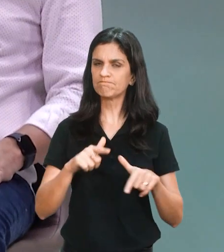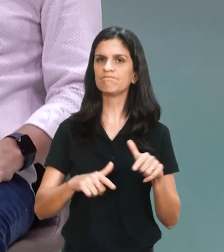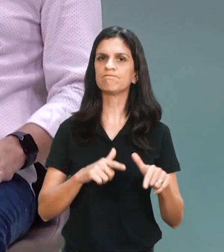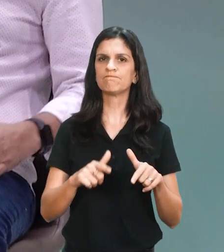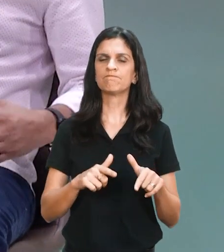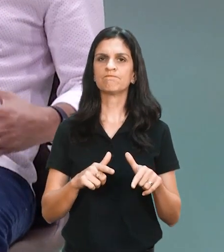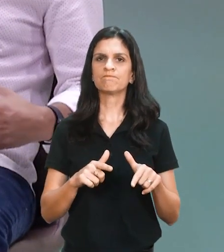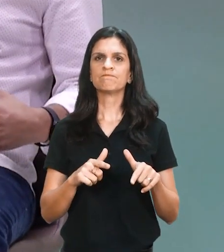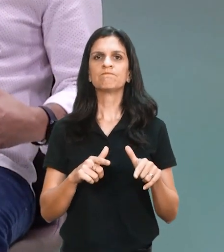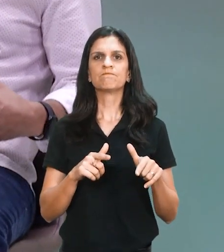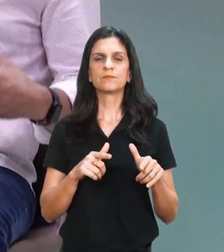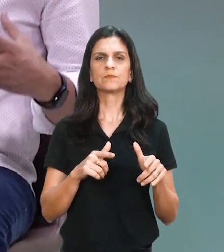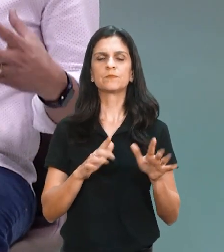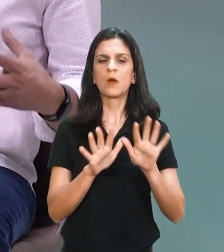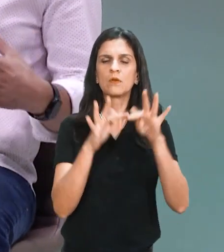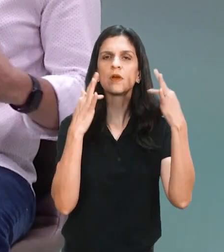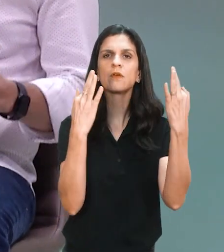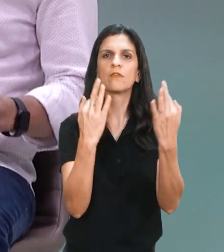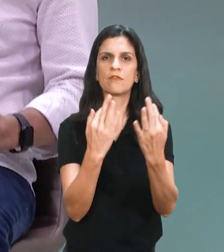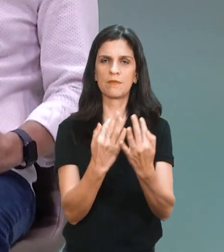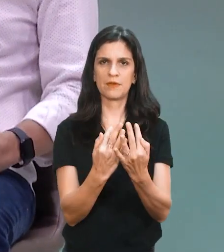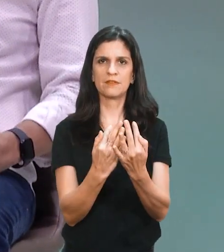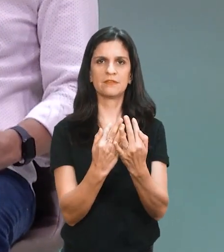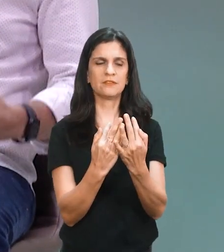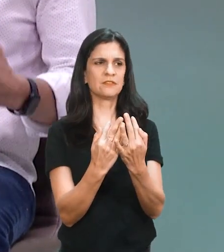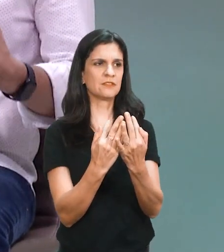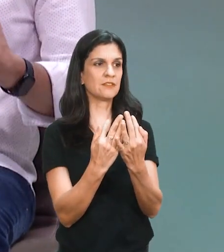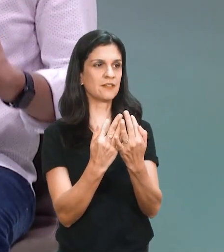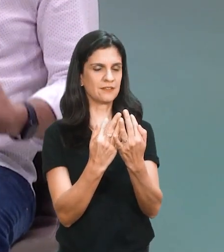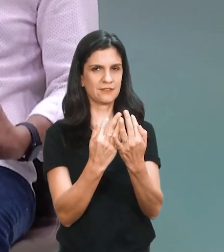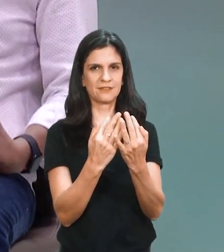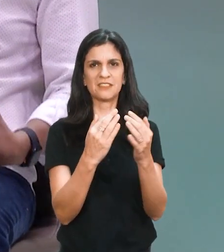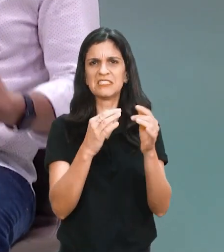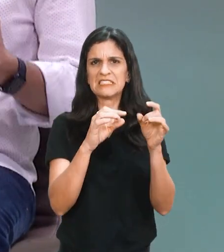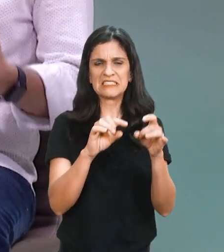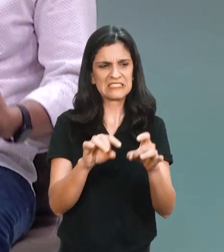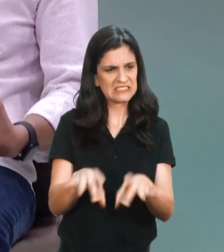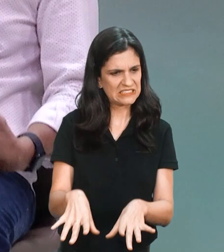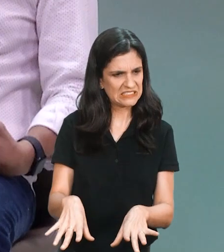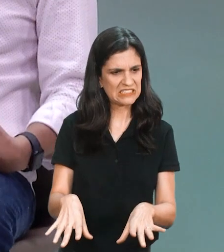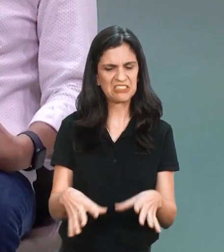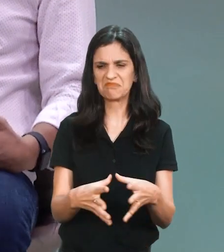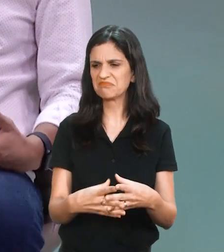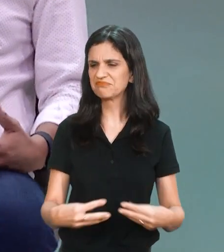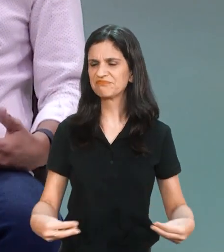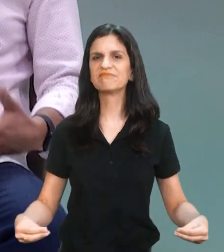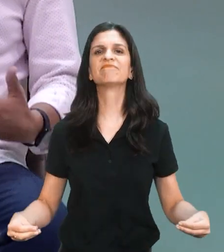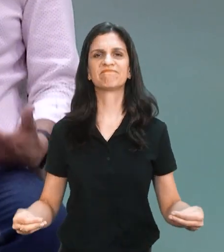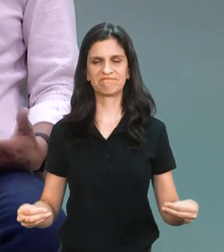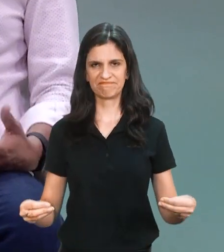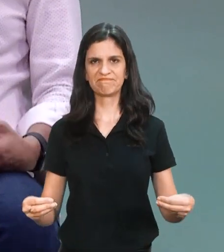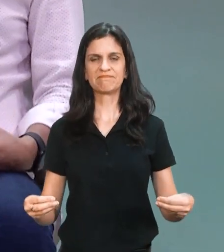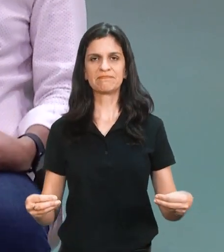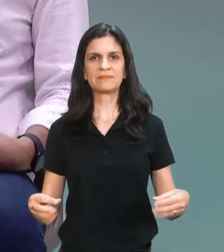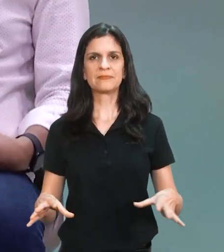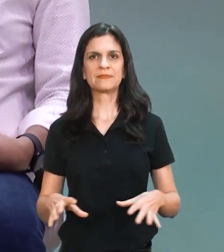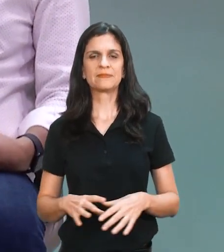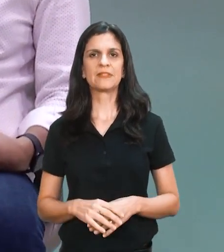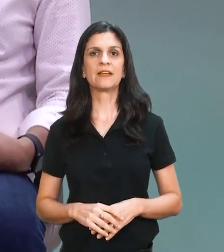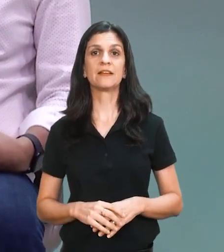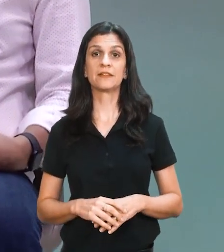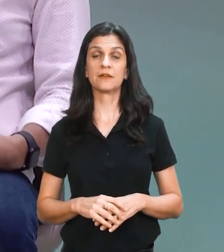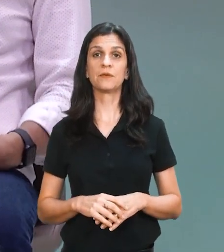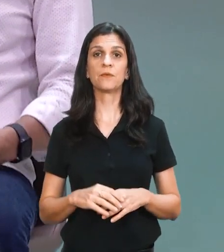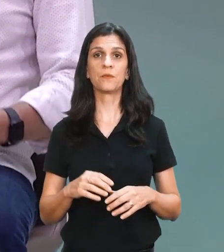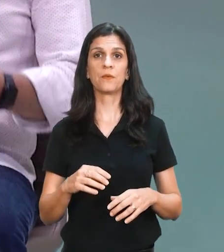e a gente vê muitas famílias esfaceladas. Chega geralmente para nós exatamente na condição mais deplorável e a gente